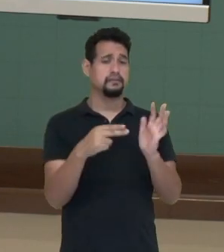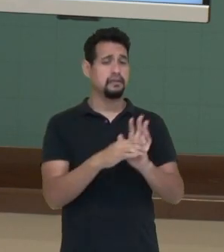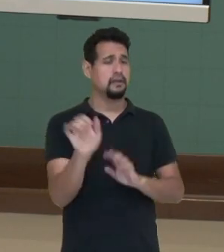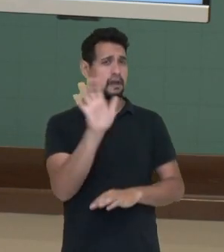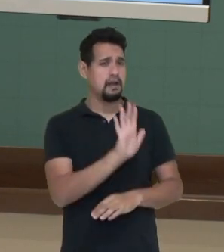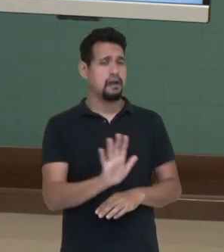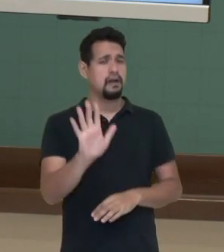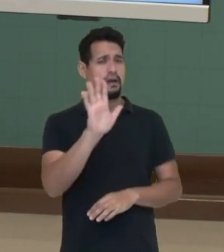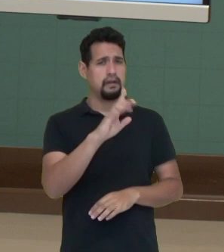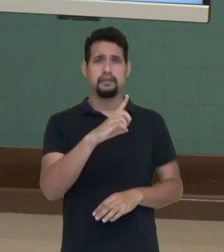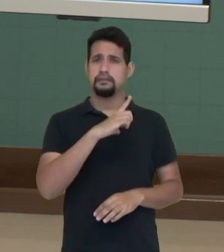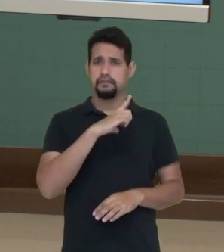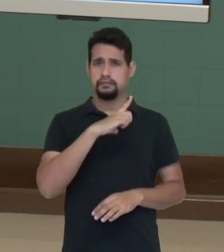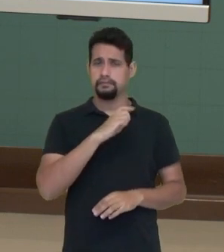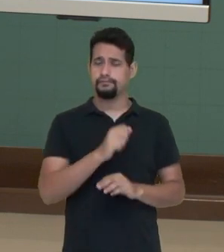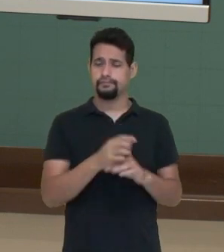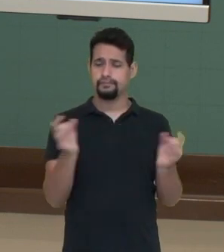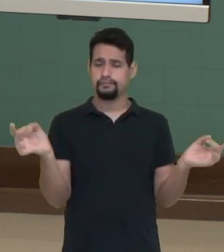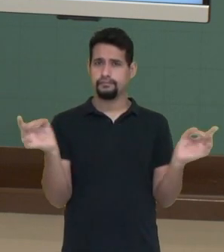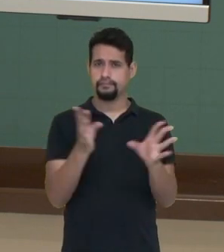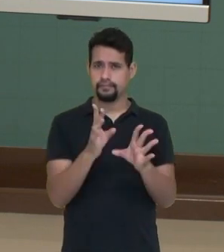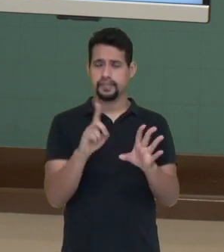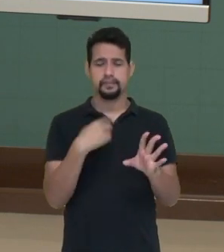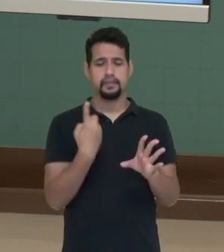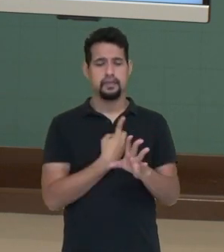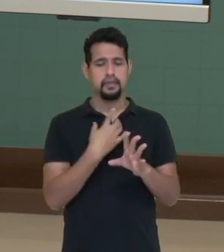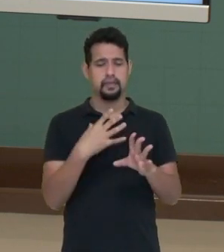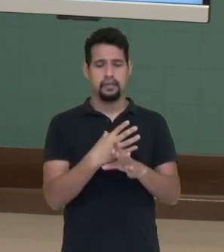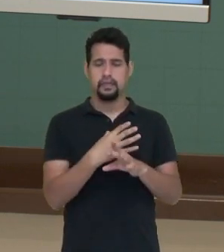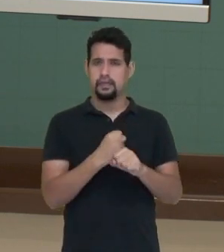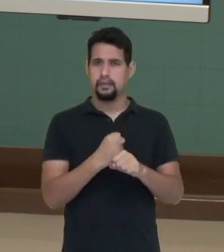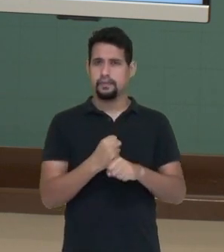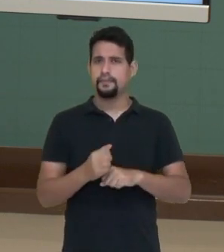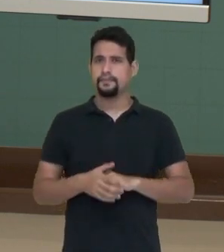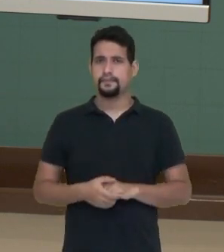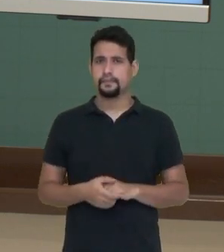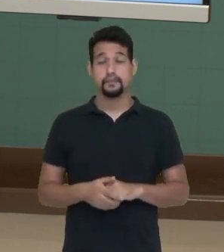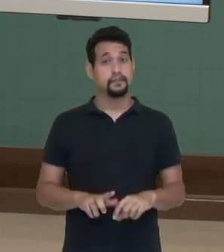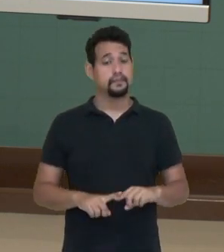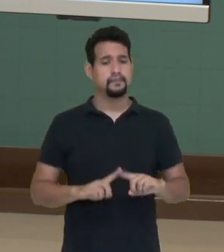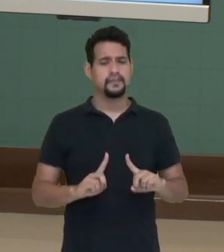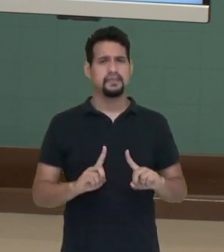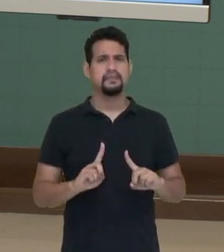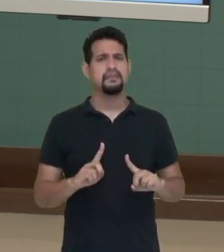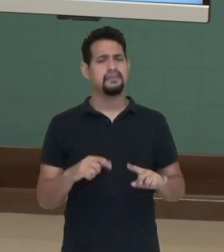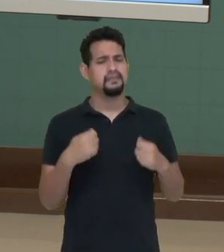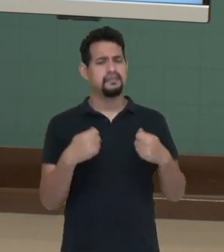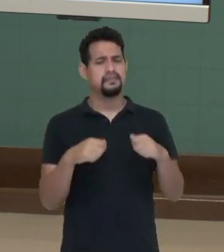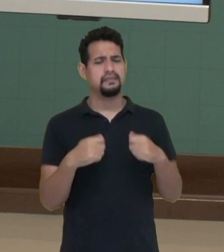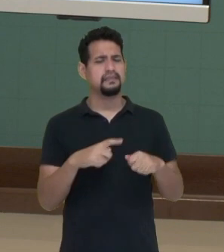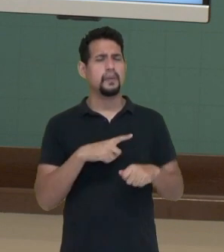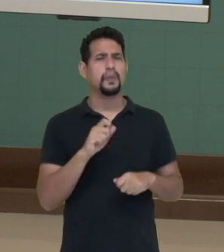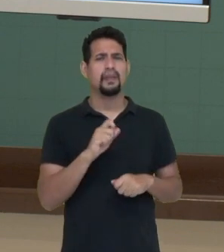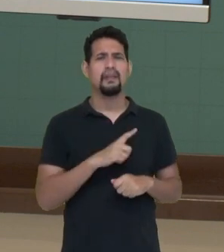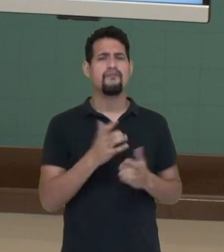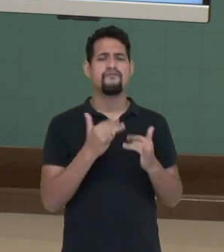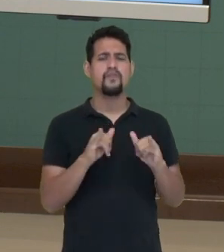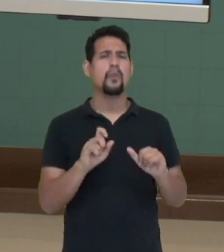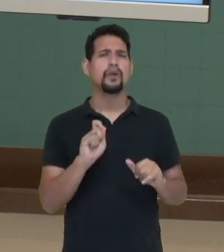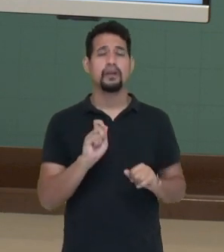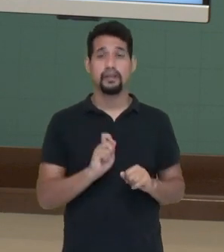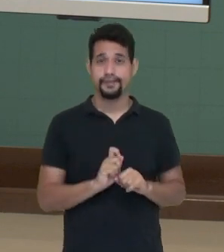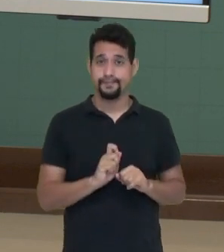ali, né, obtida desse retângulo que a gente calculou agora, tá bom? Aí, o que que a gente tem de informação, né? Que a